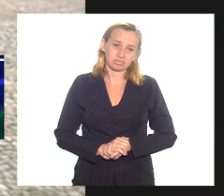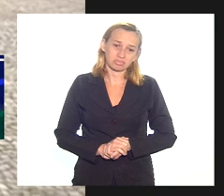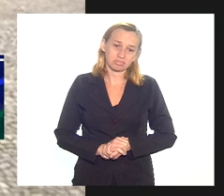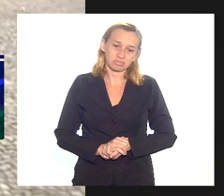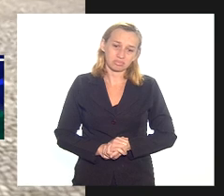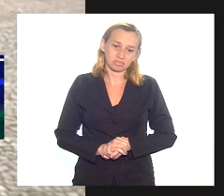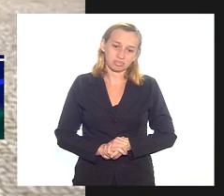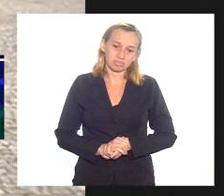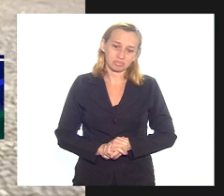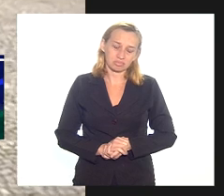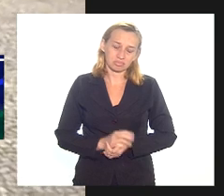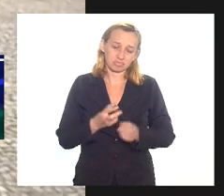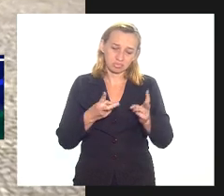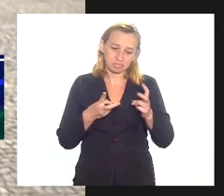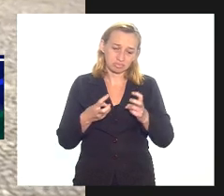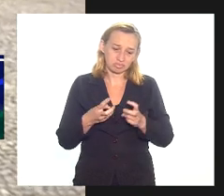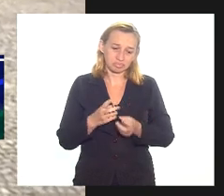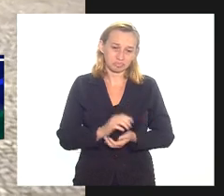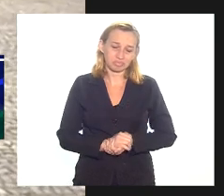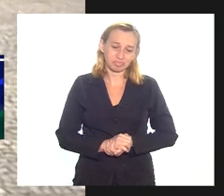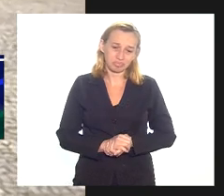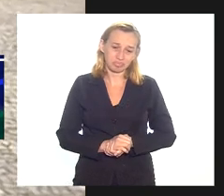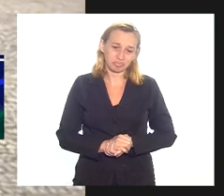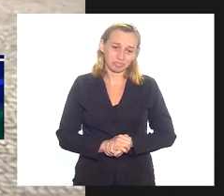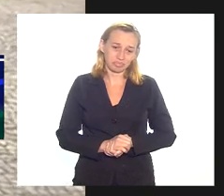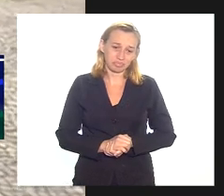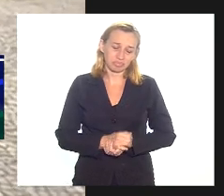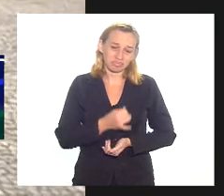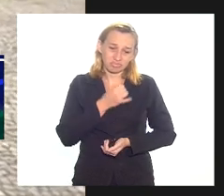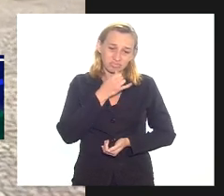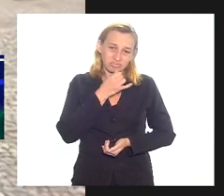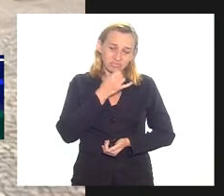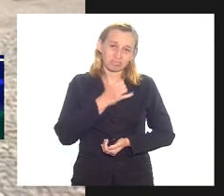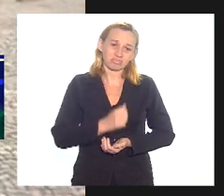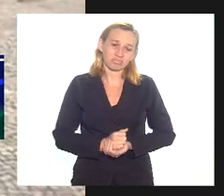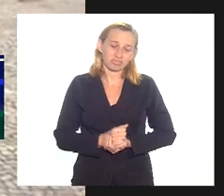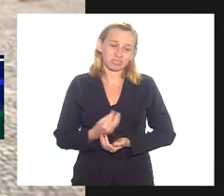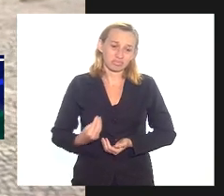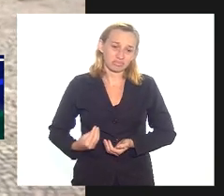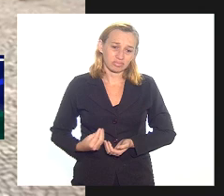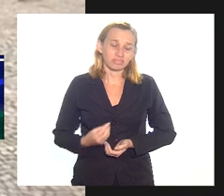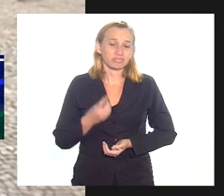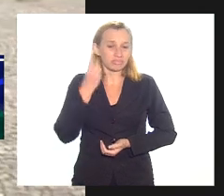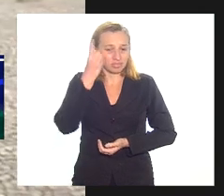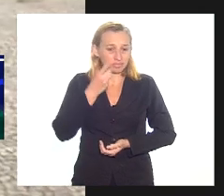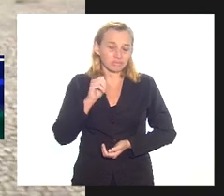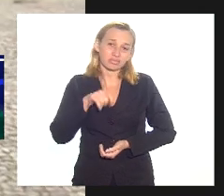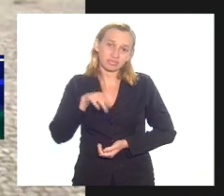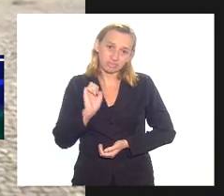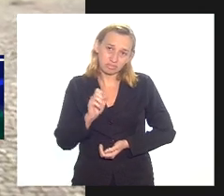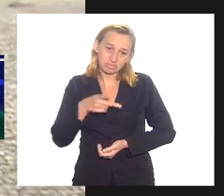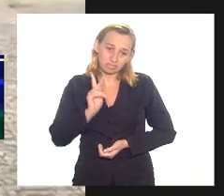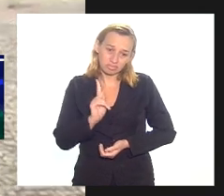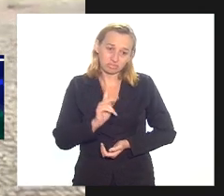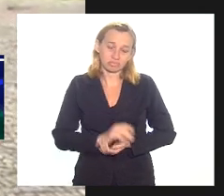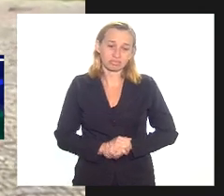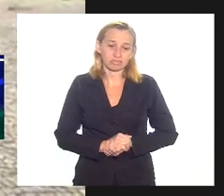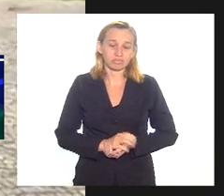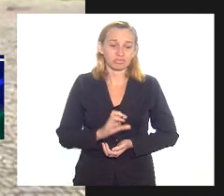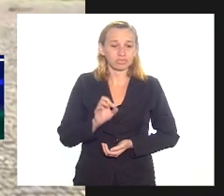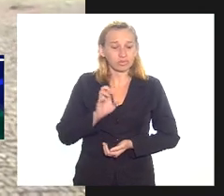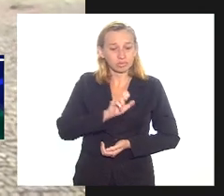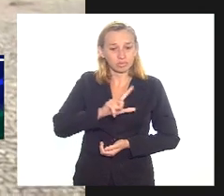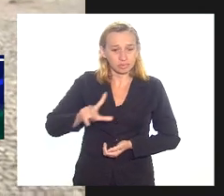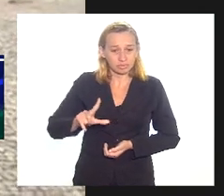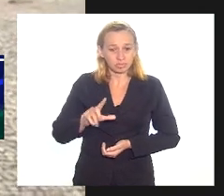pude observar ali muito consternado. Estavam presentes o deputado Alexandre Knobloch, o deputado Coronel